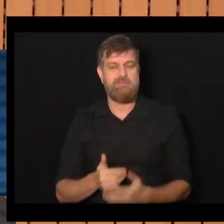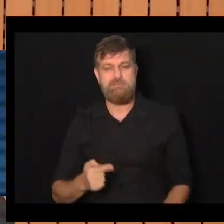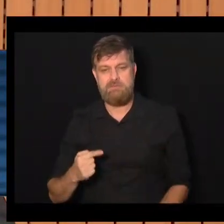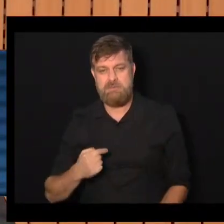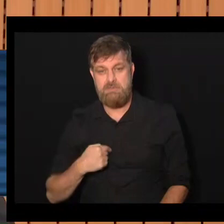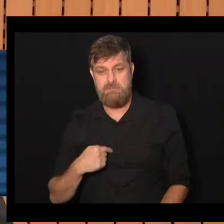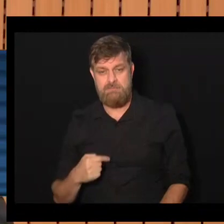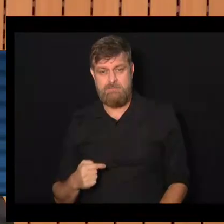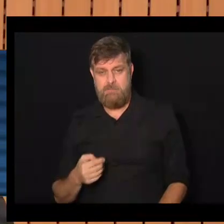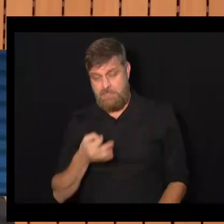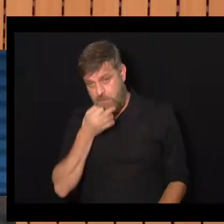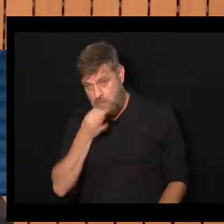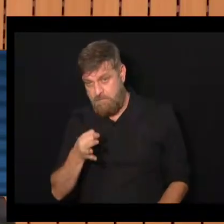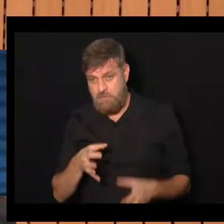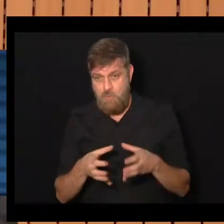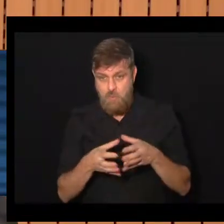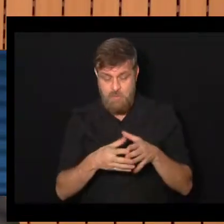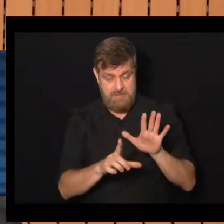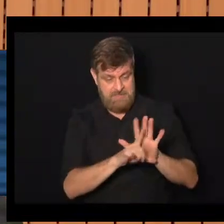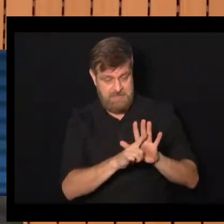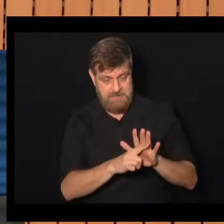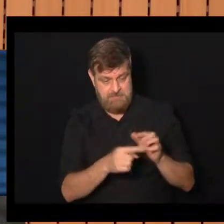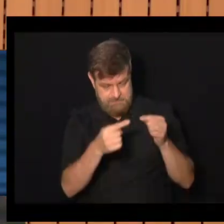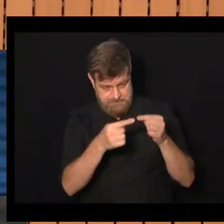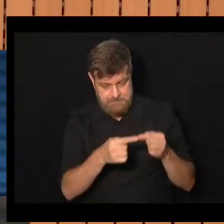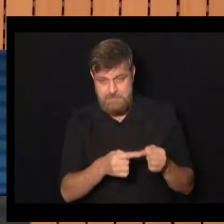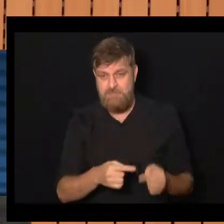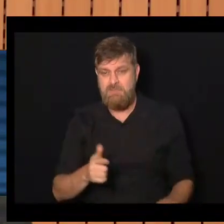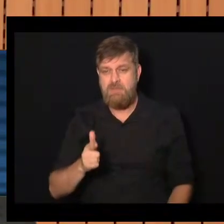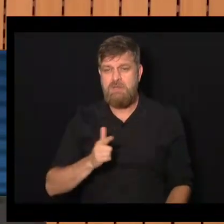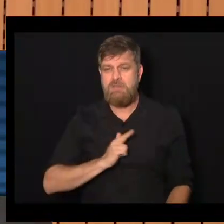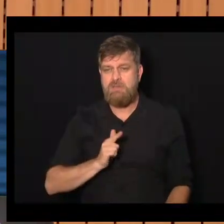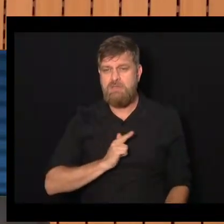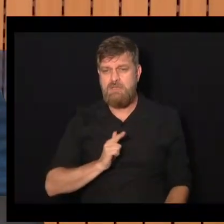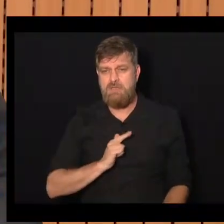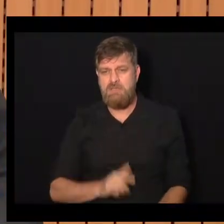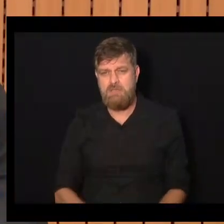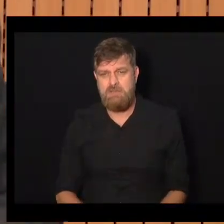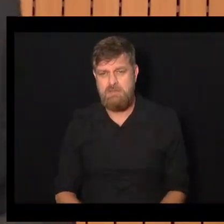Parecer da Comissão de Constituição e Legalidade, favorável. Nós temos...